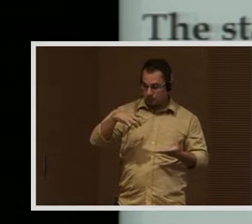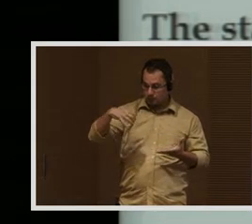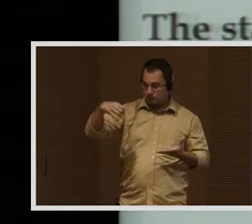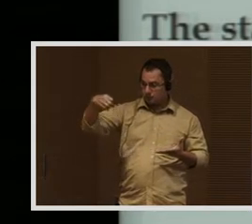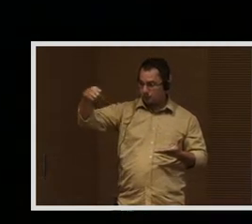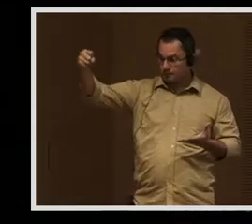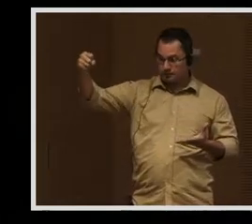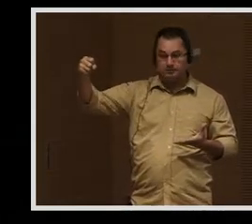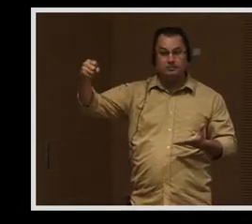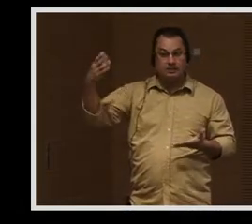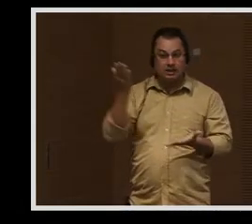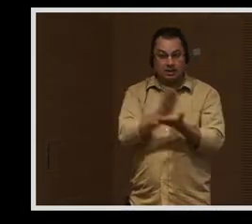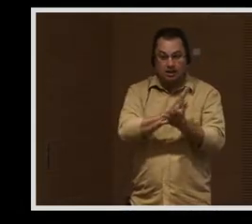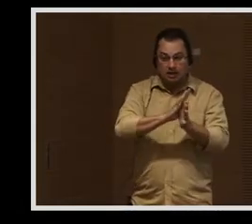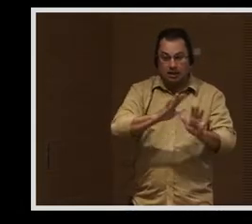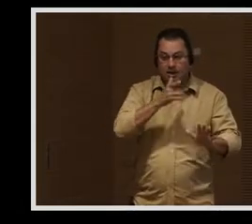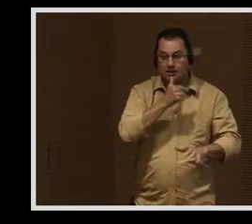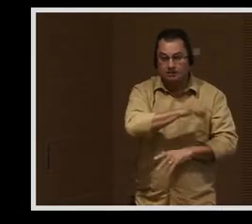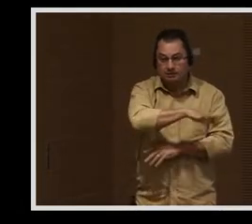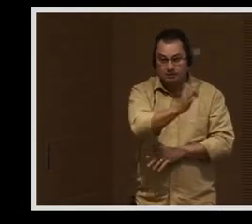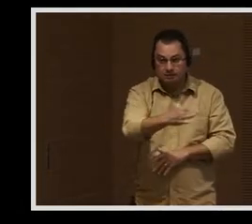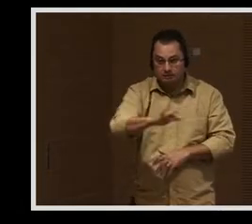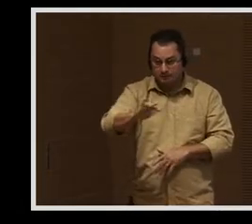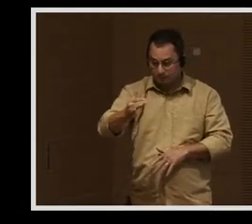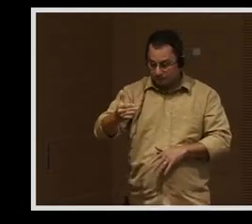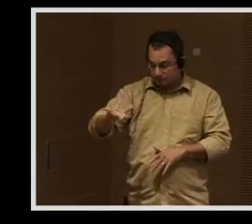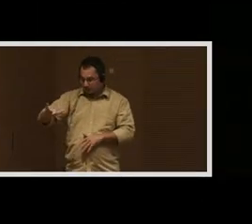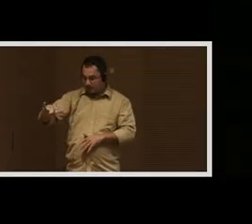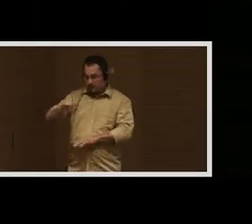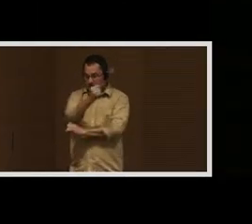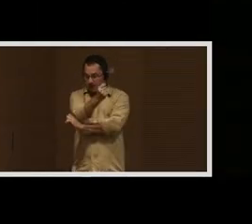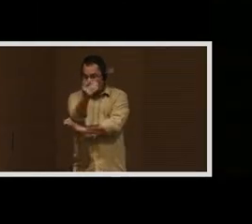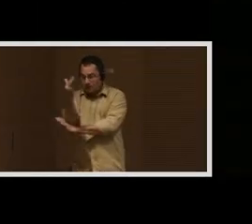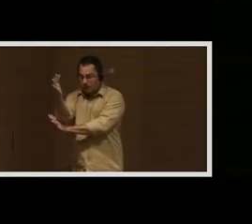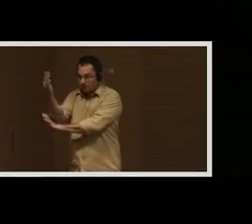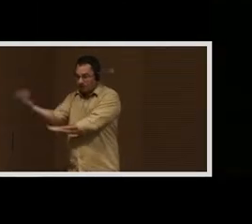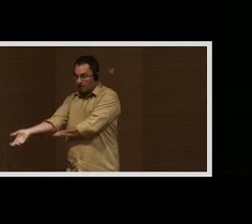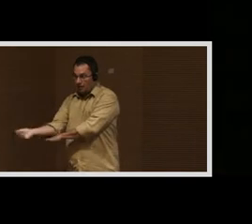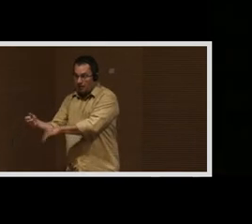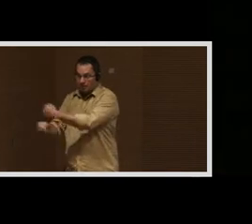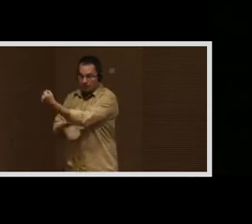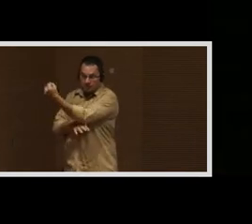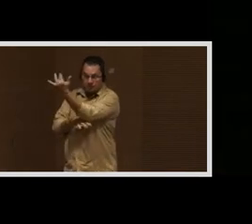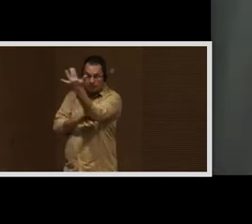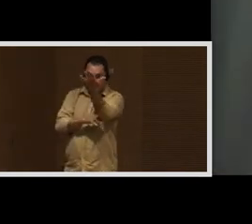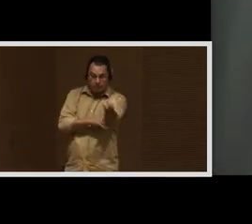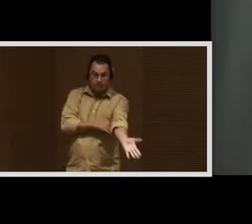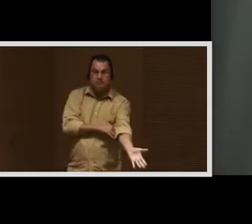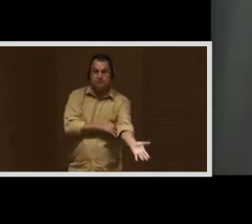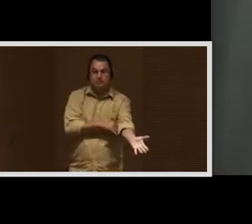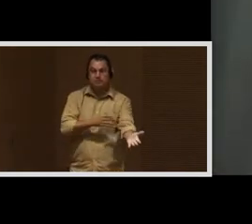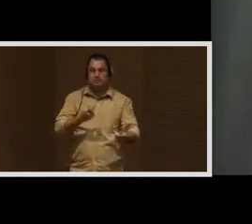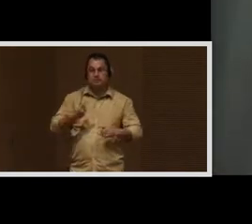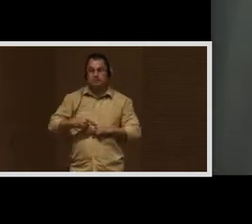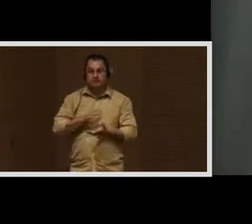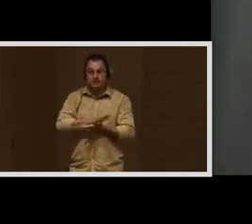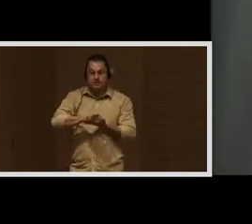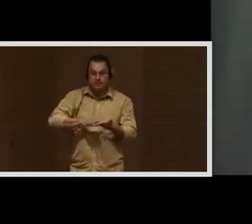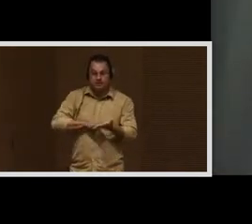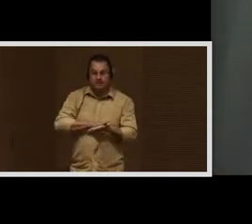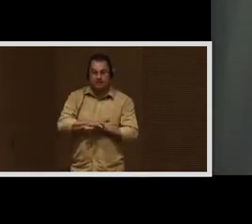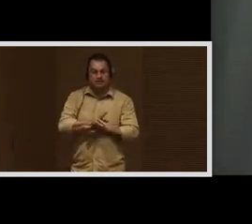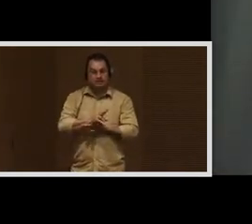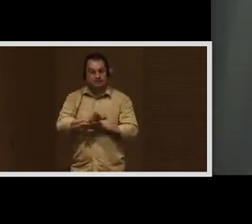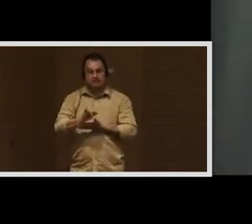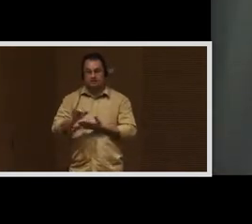acabem com os oceanos e com as florestas, porque nada mais trará o